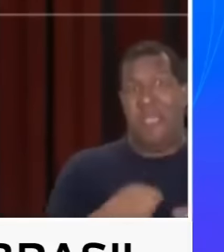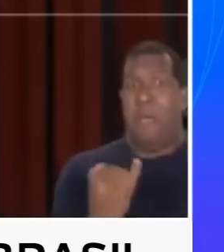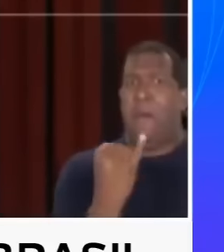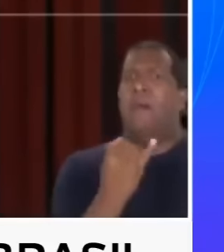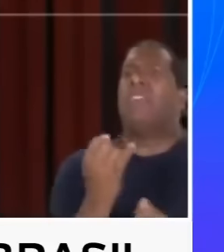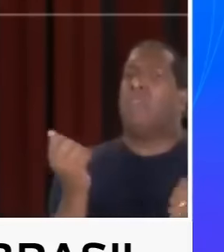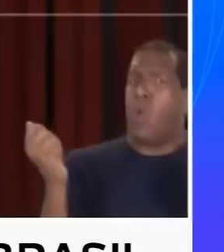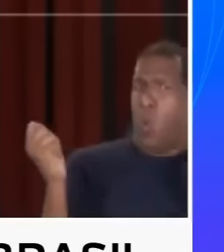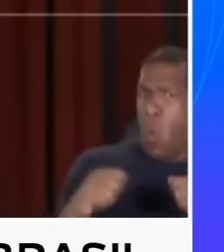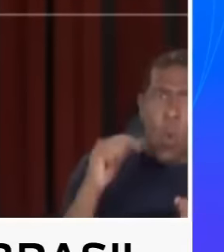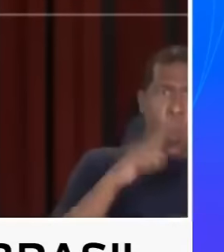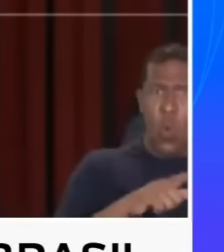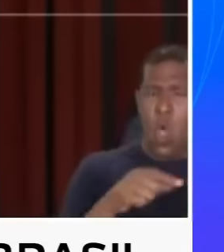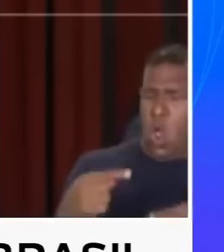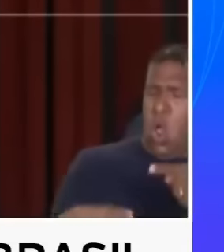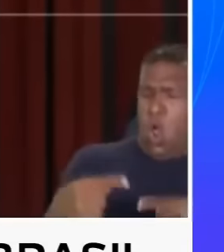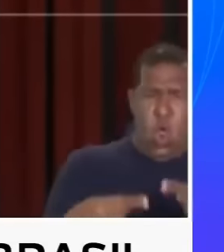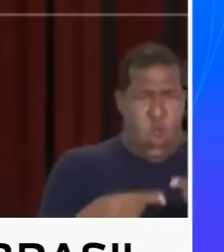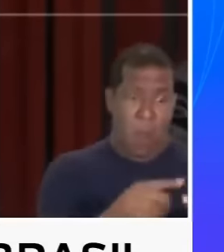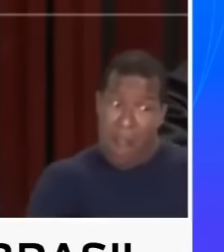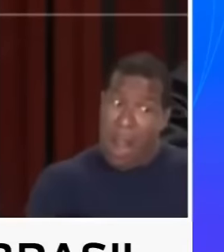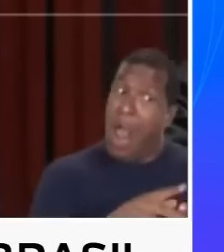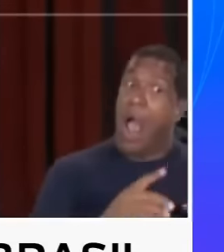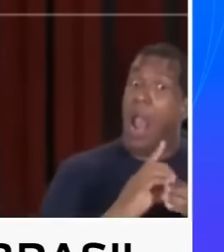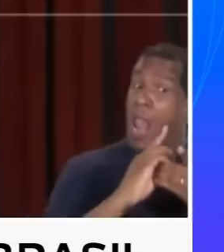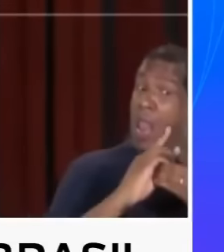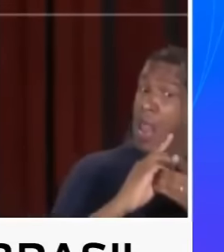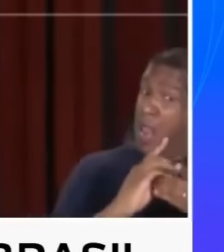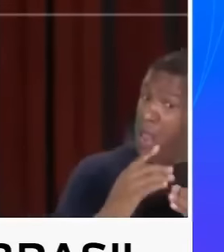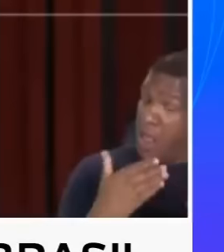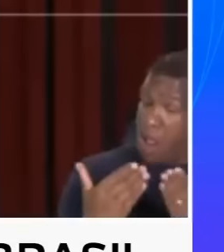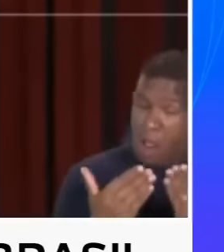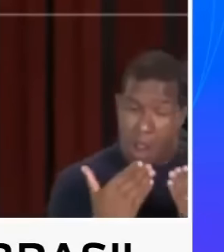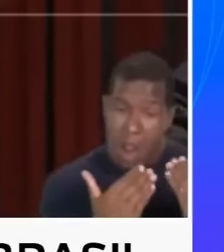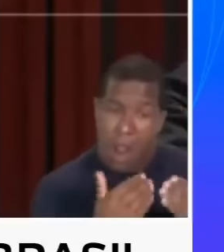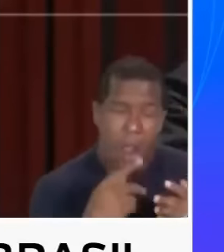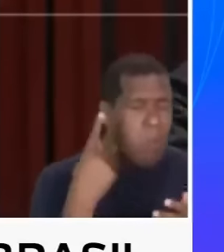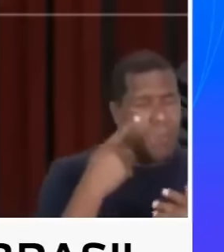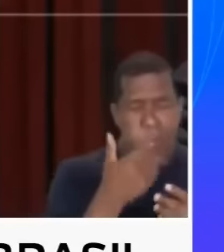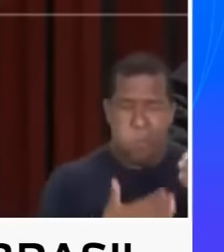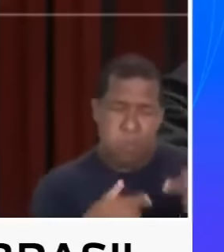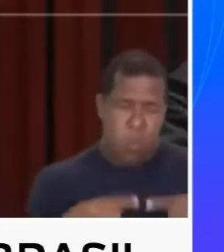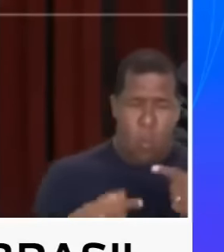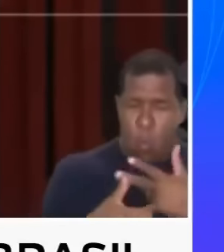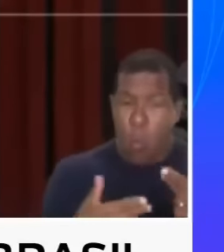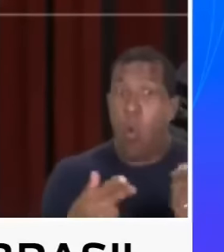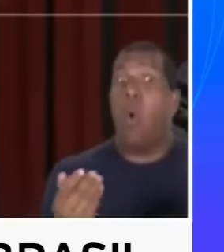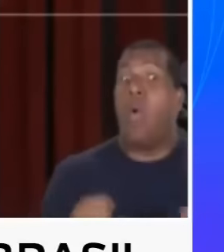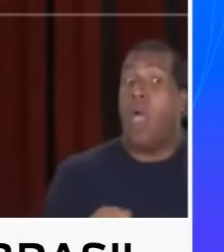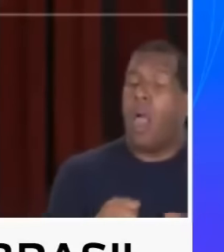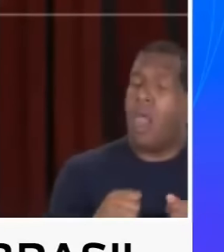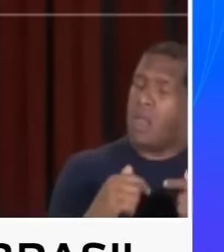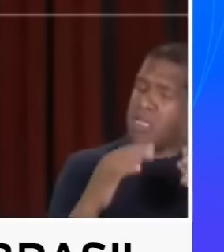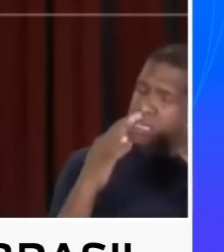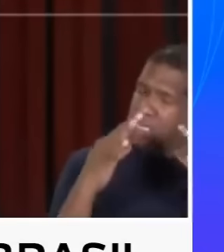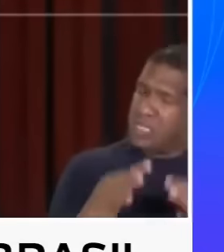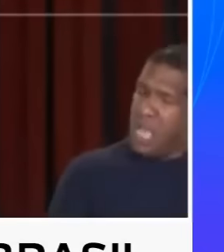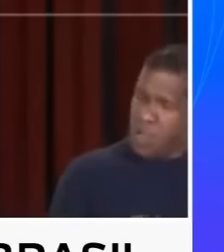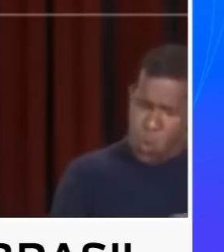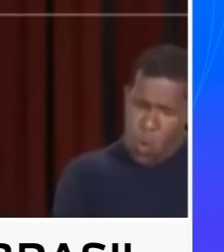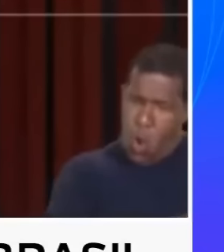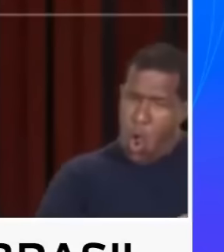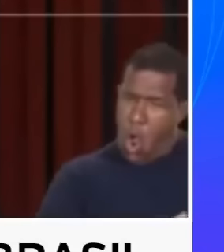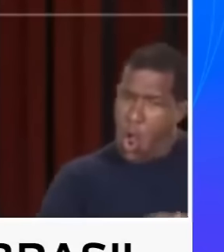suspensão da plataforma no país isso tem uma série de implicações não só para o próprio x Mas para todos os seus